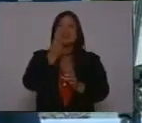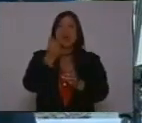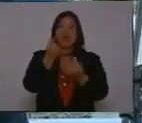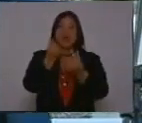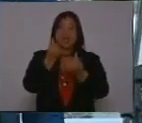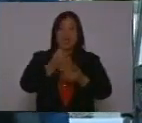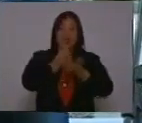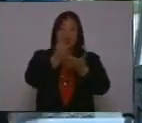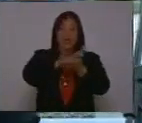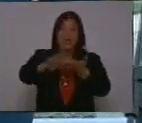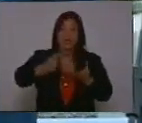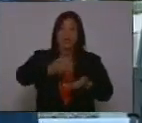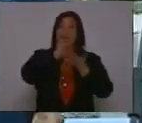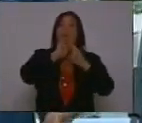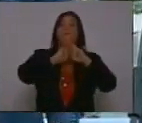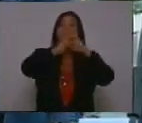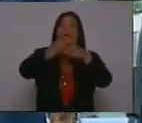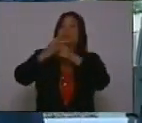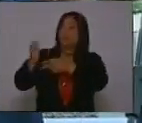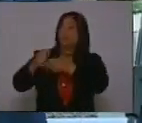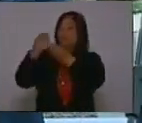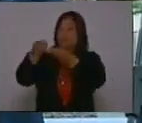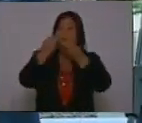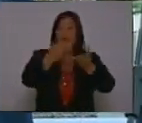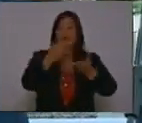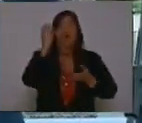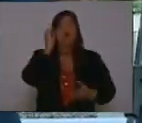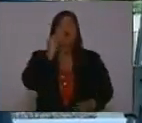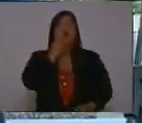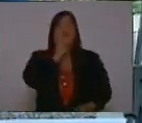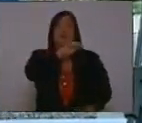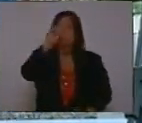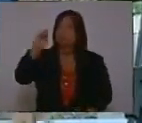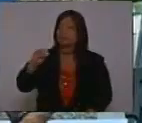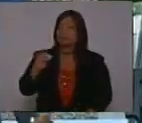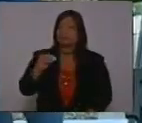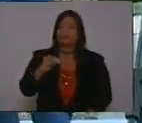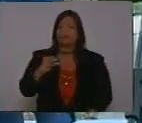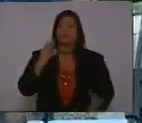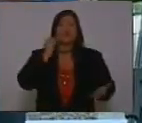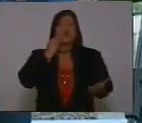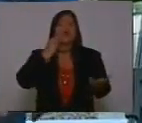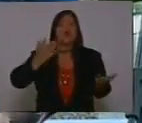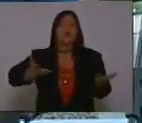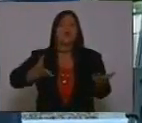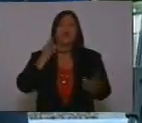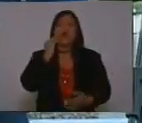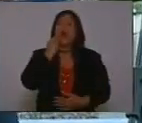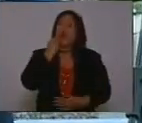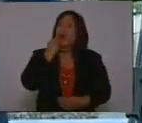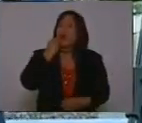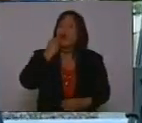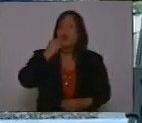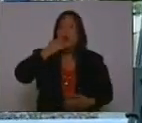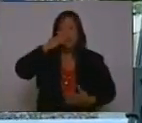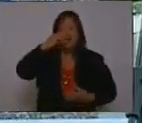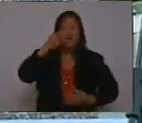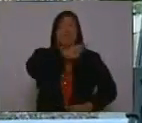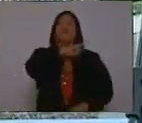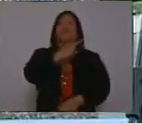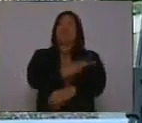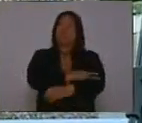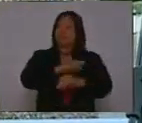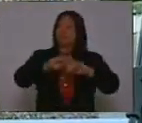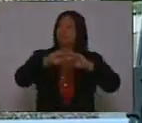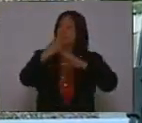outros felicitamos todos os jovens, hoje, o que é um jovem para nós outros? O jovem é a maior potência do